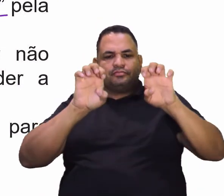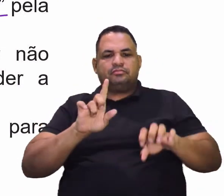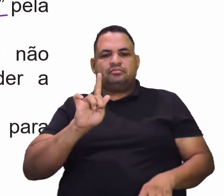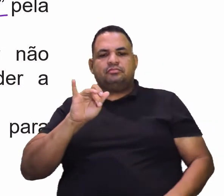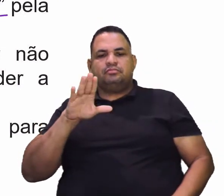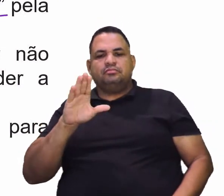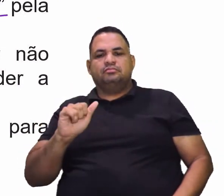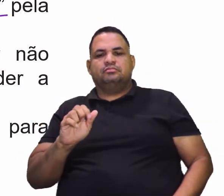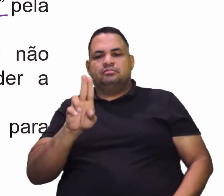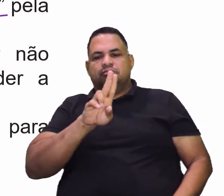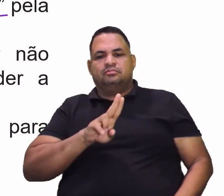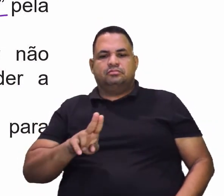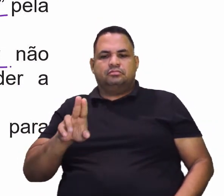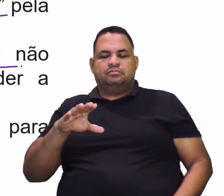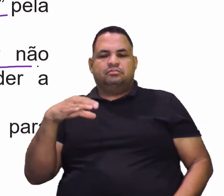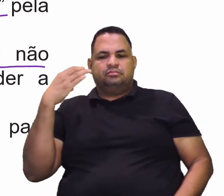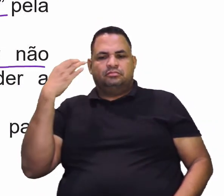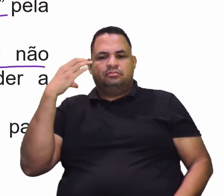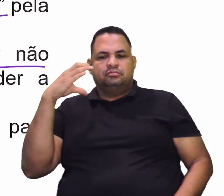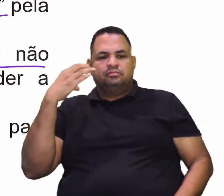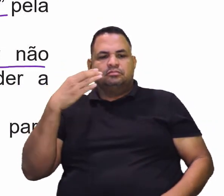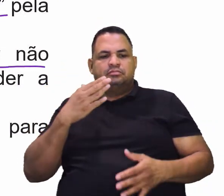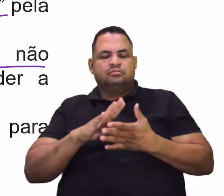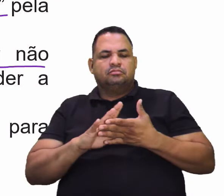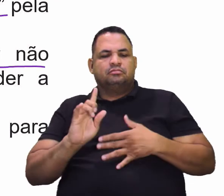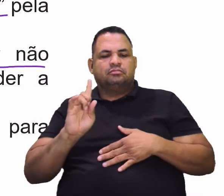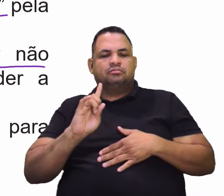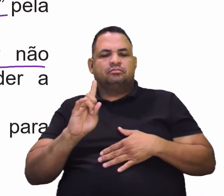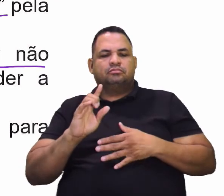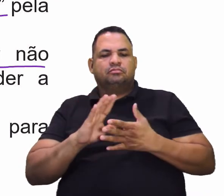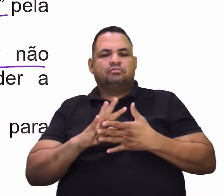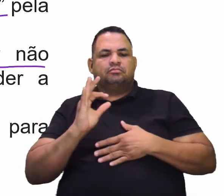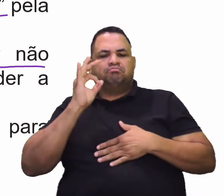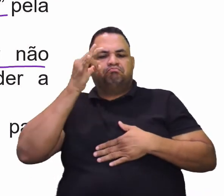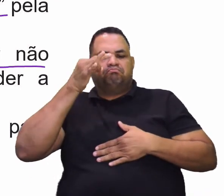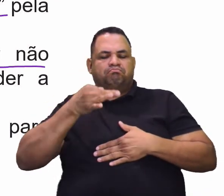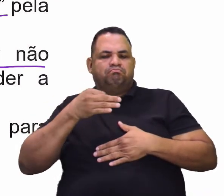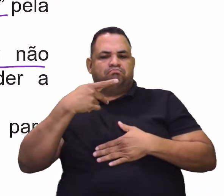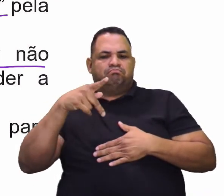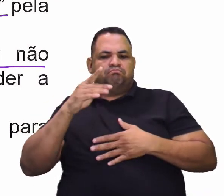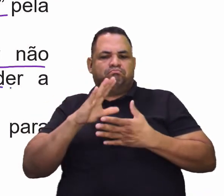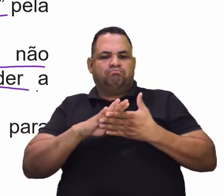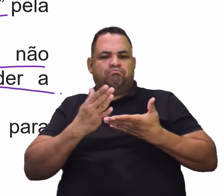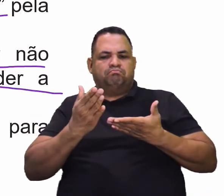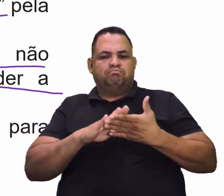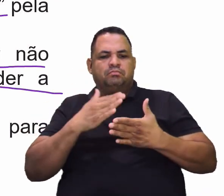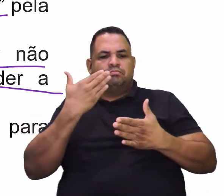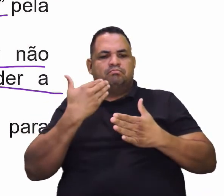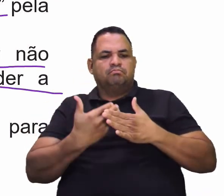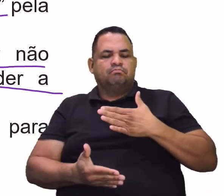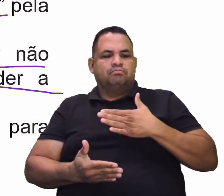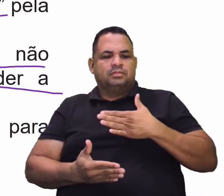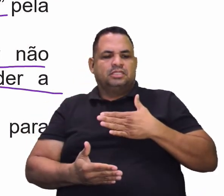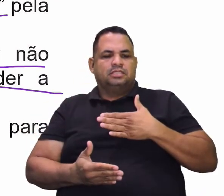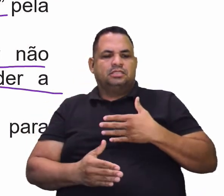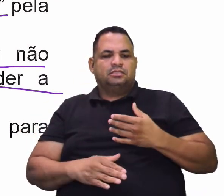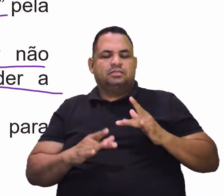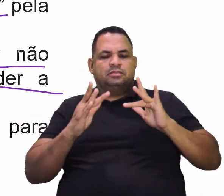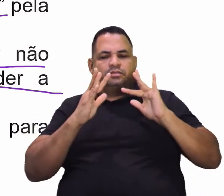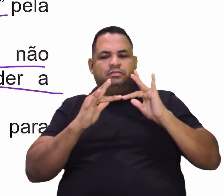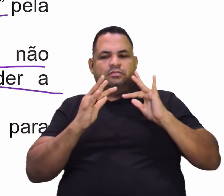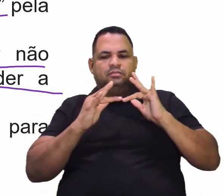estrutura going to usada pelo cantor não implica a certeza de que seu amigo vai perder